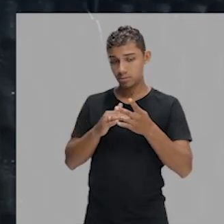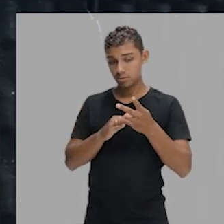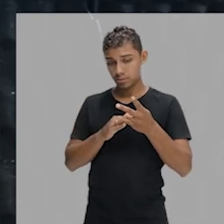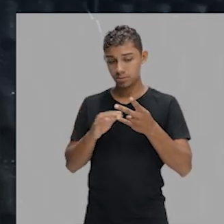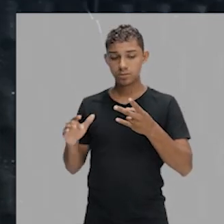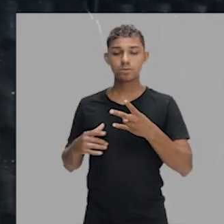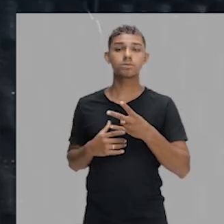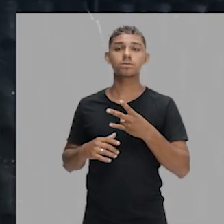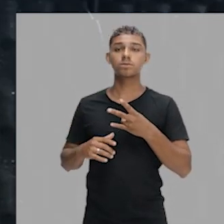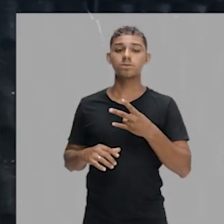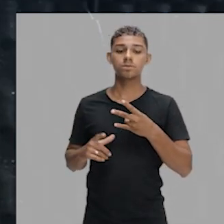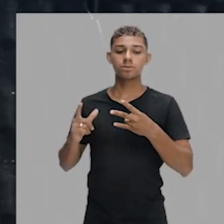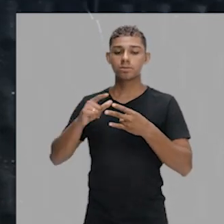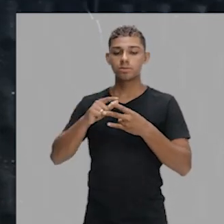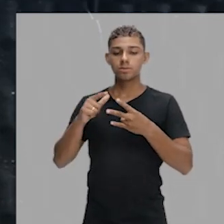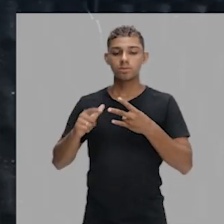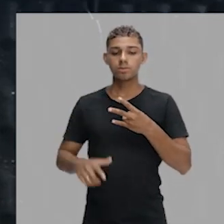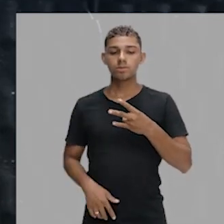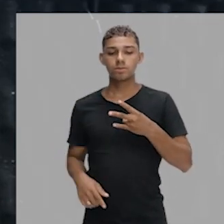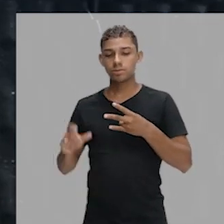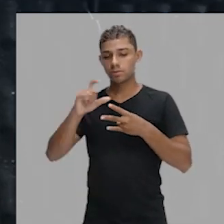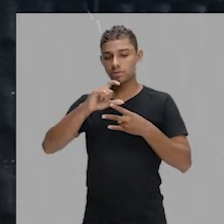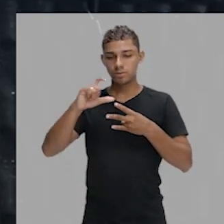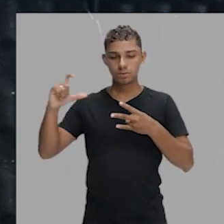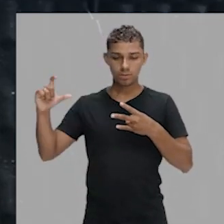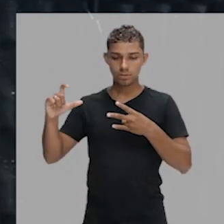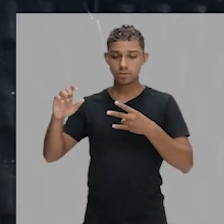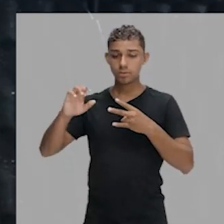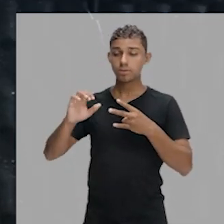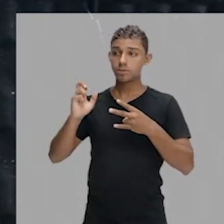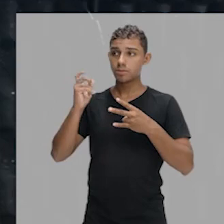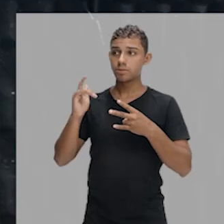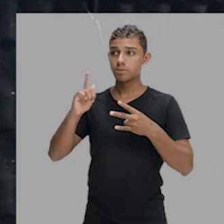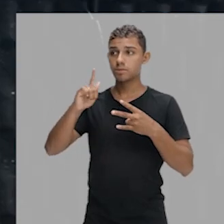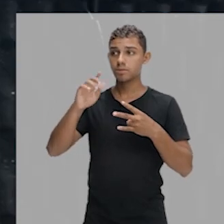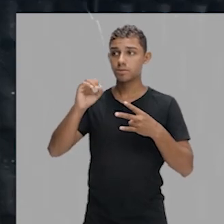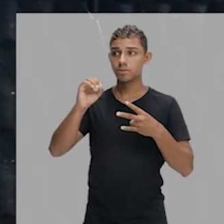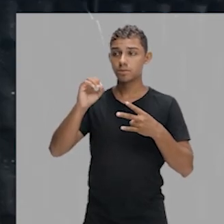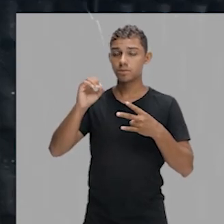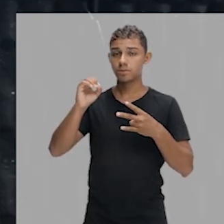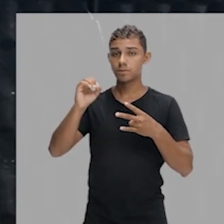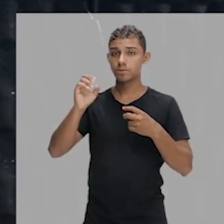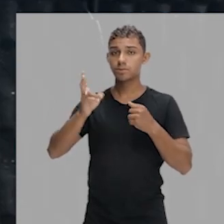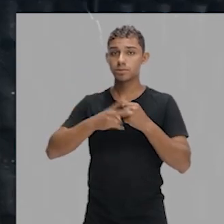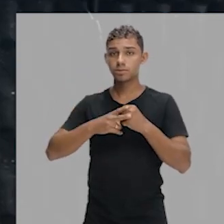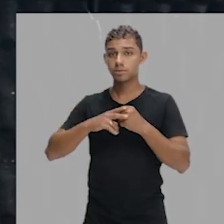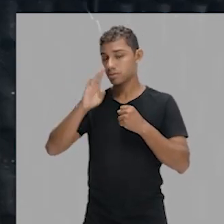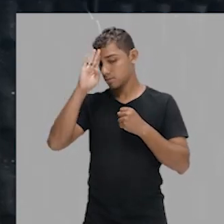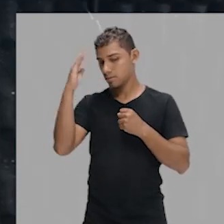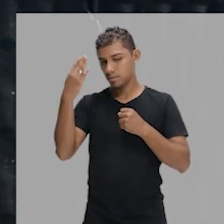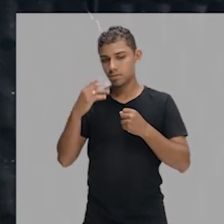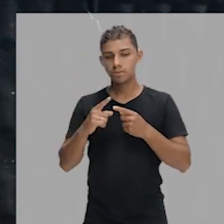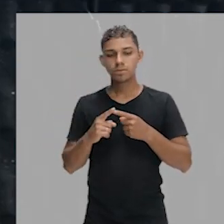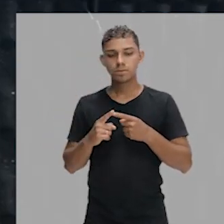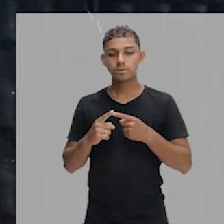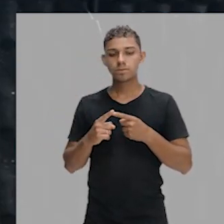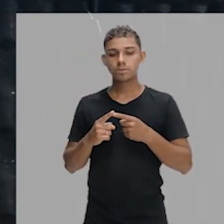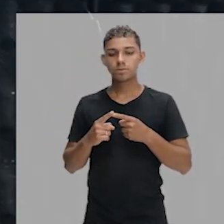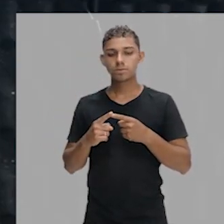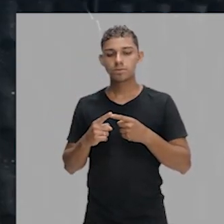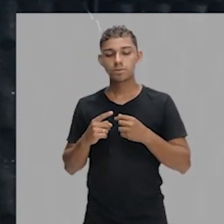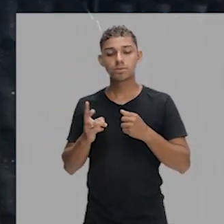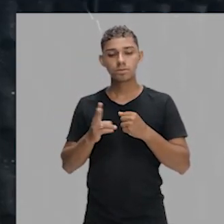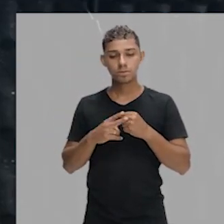primeiro fragmento, she go to school. Go é o meu verbo principal. Então, obviamente, eu estou procurando um